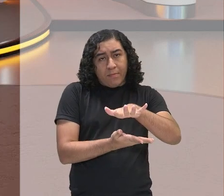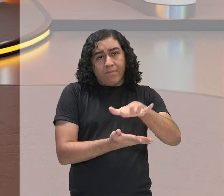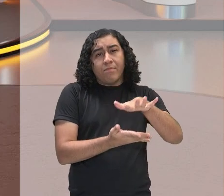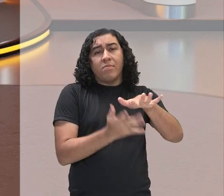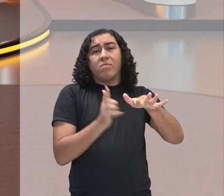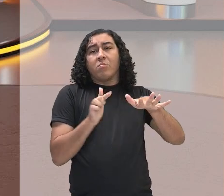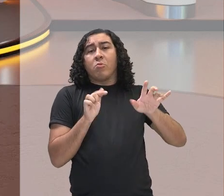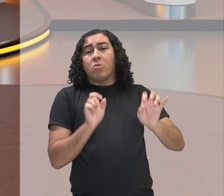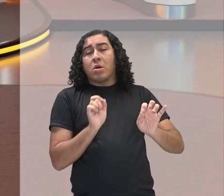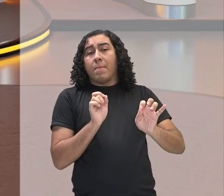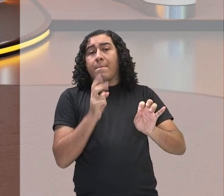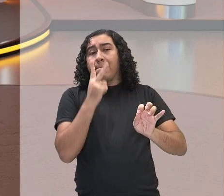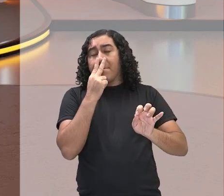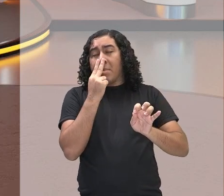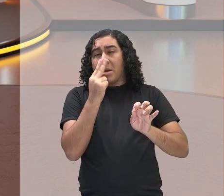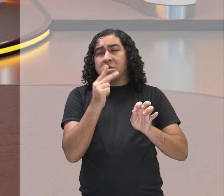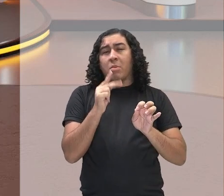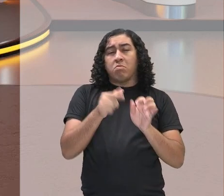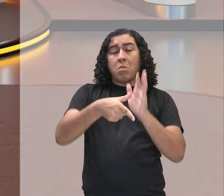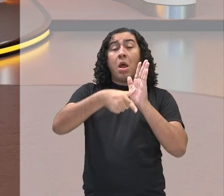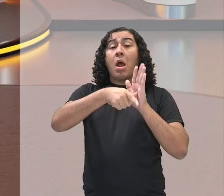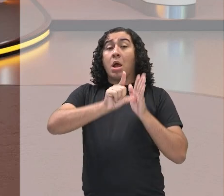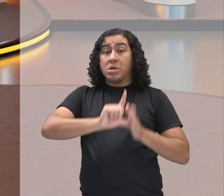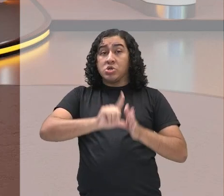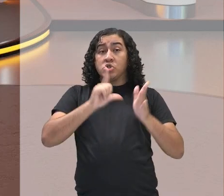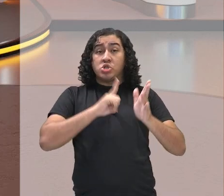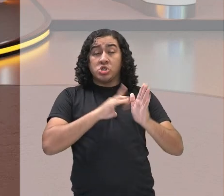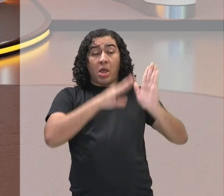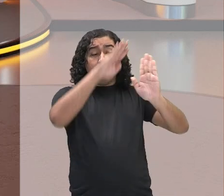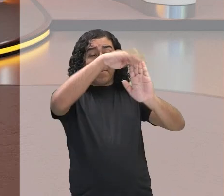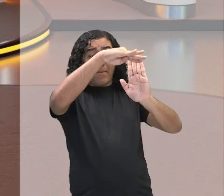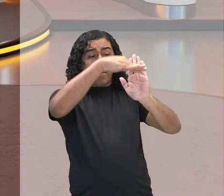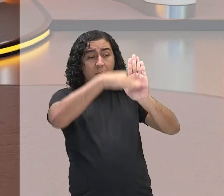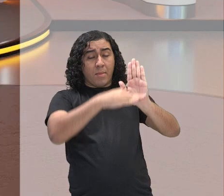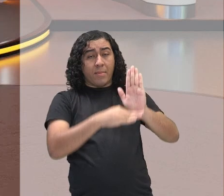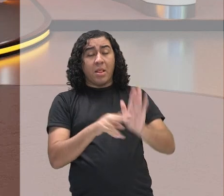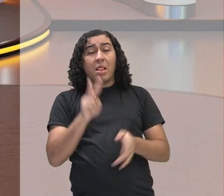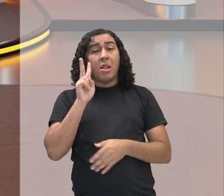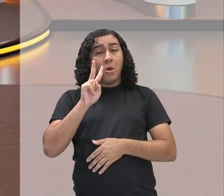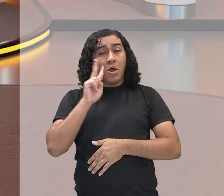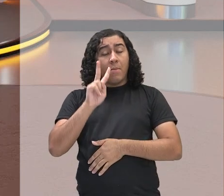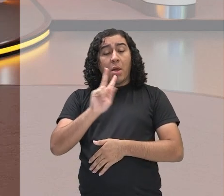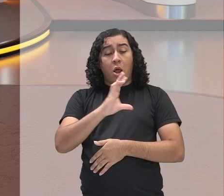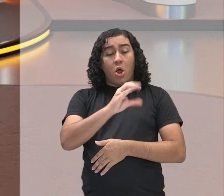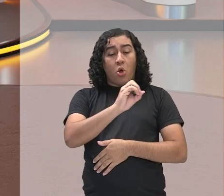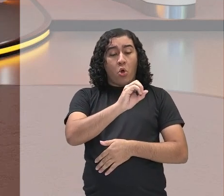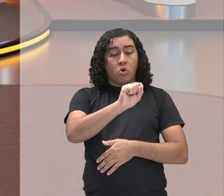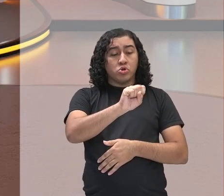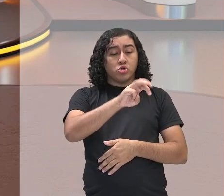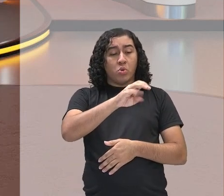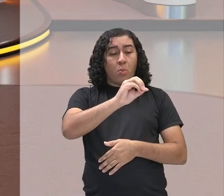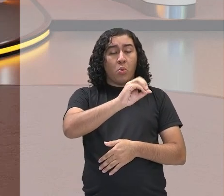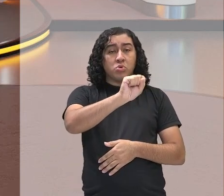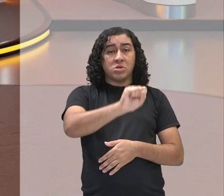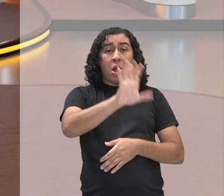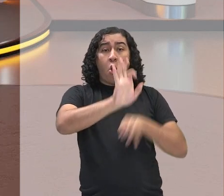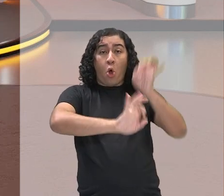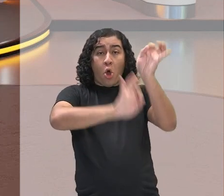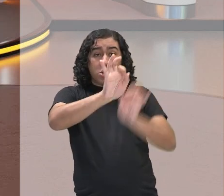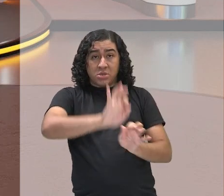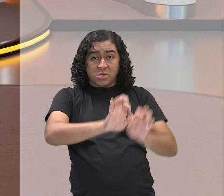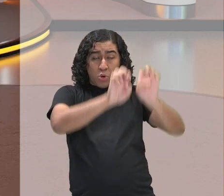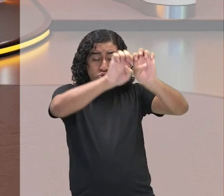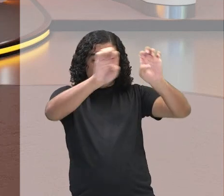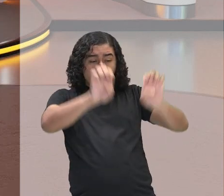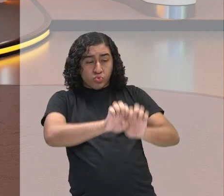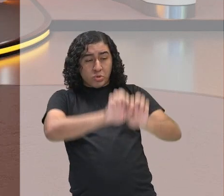ser o quê? Hierarquizada. Lembra que a ideia de cosmos é aquela ideia de ordem? Tá tudo